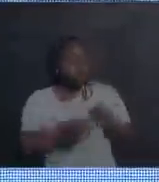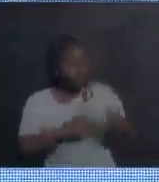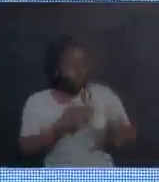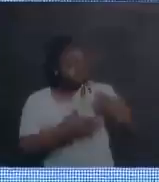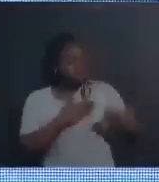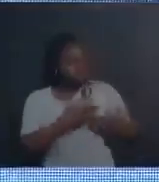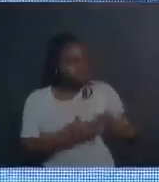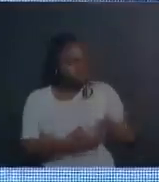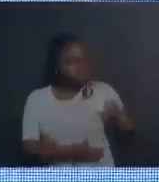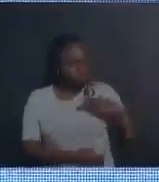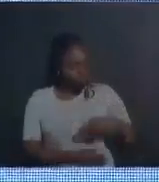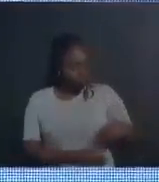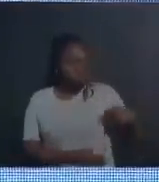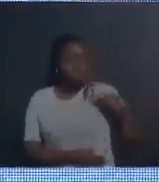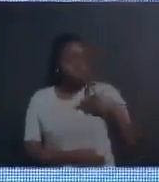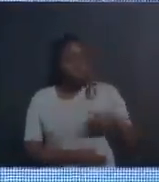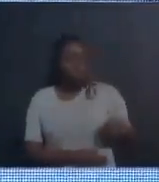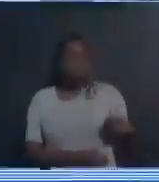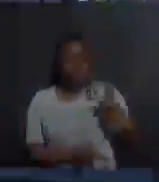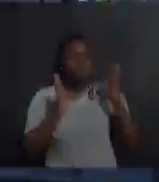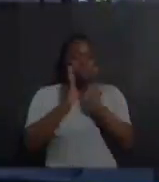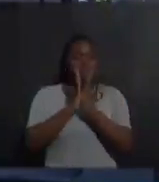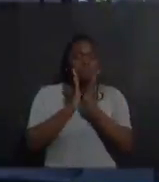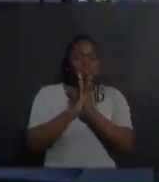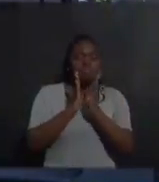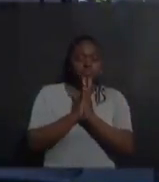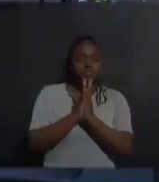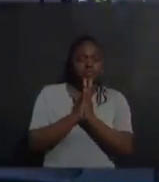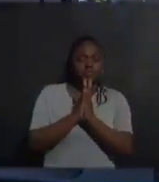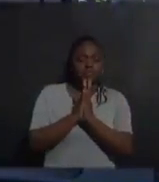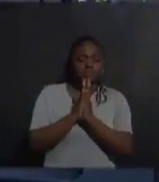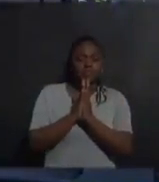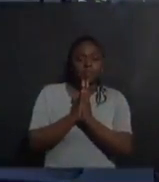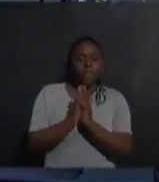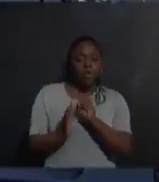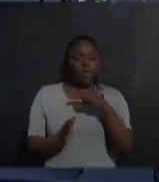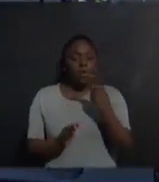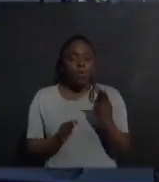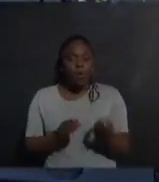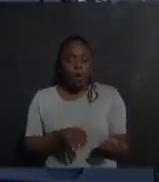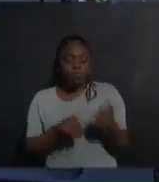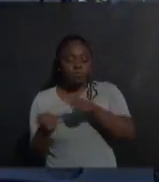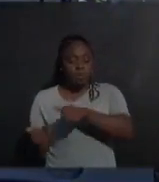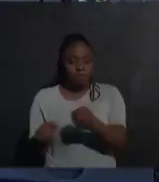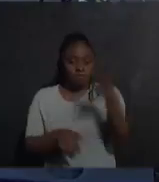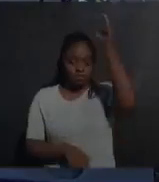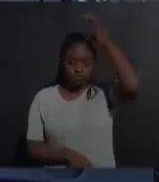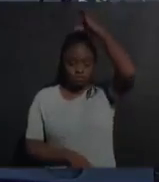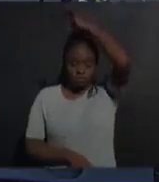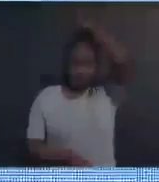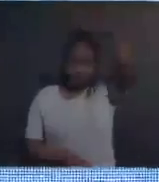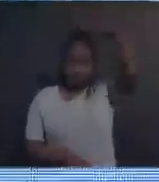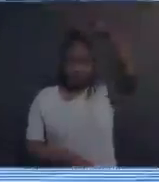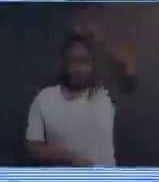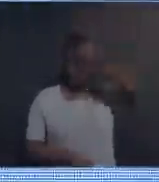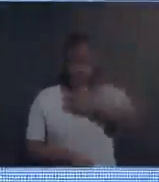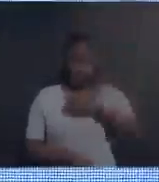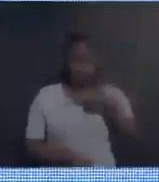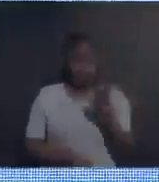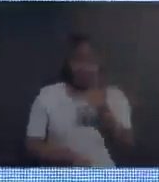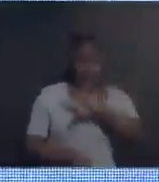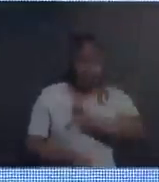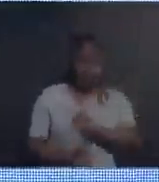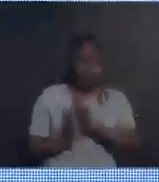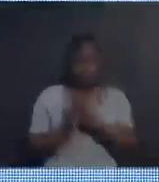Outros falam, avivamento é oração. Outros falam que avivamento é batismo no Espírito Santo. Outros falam que avivamento é amar a